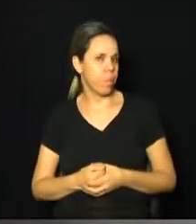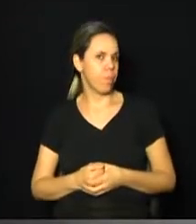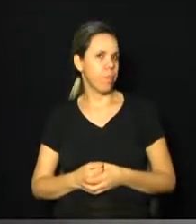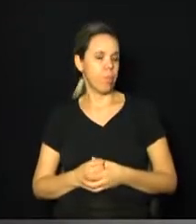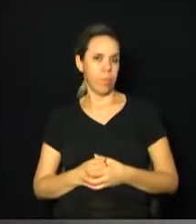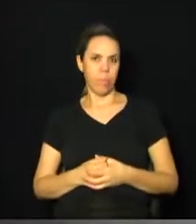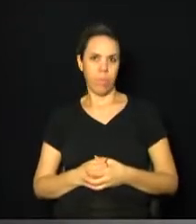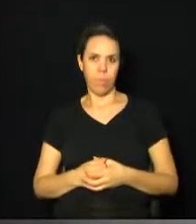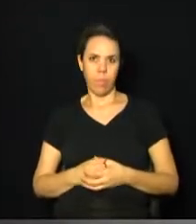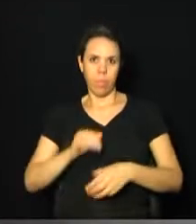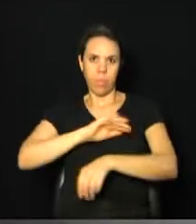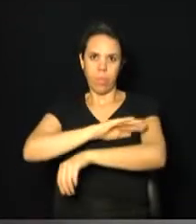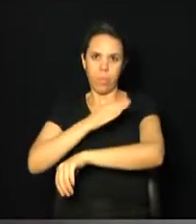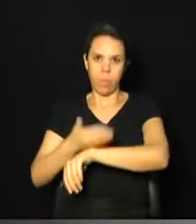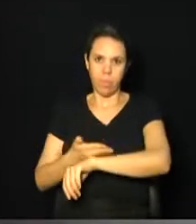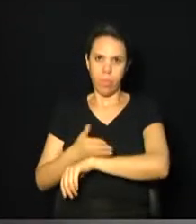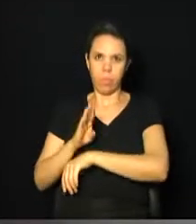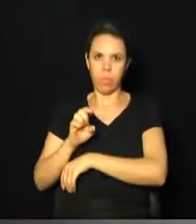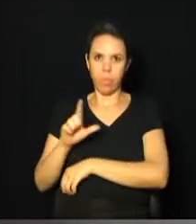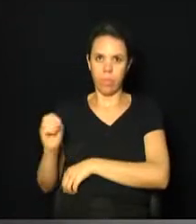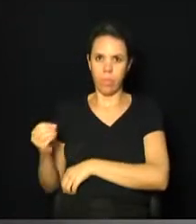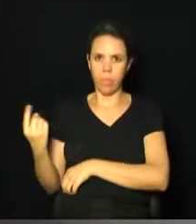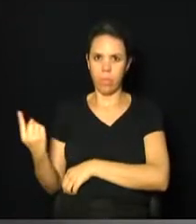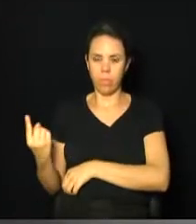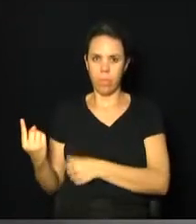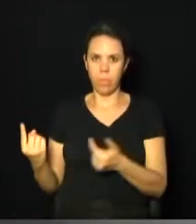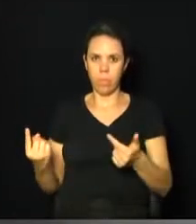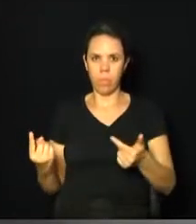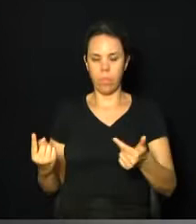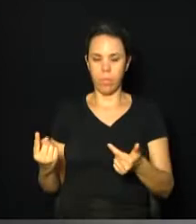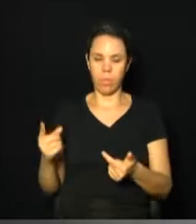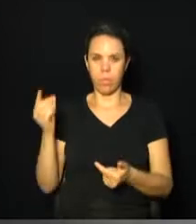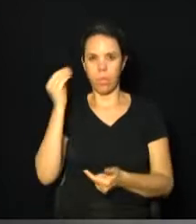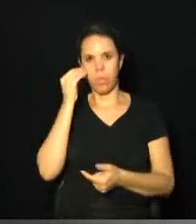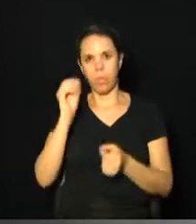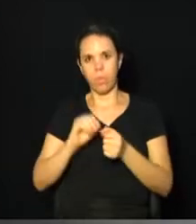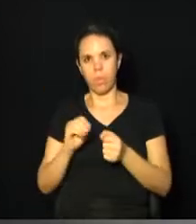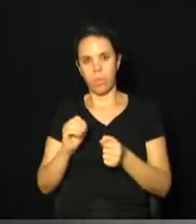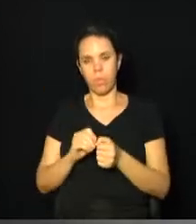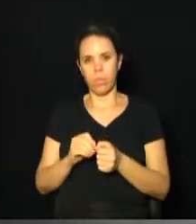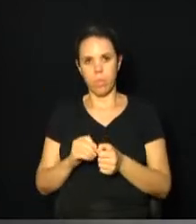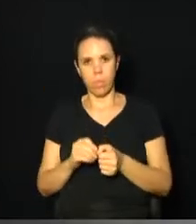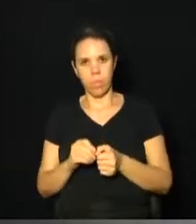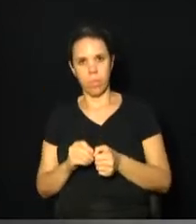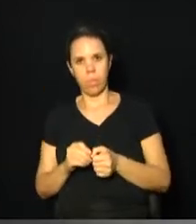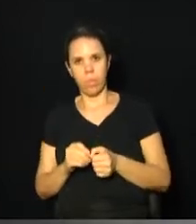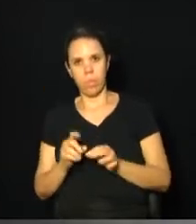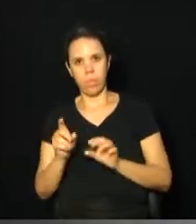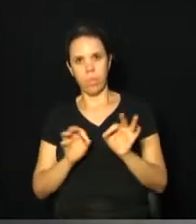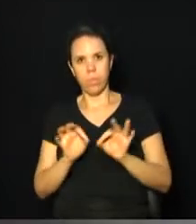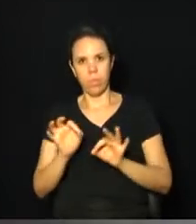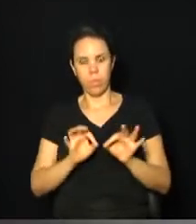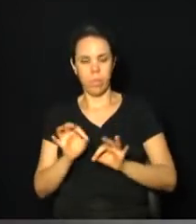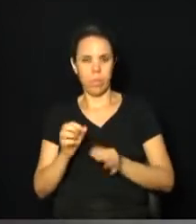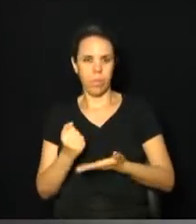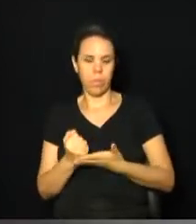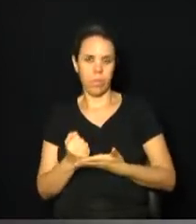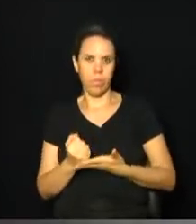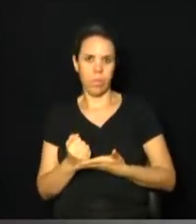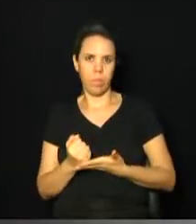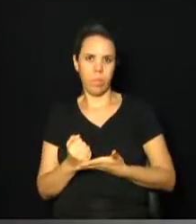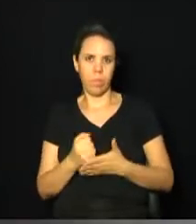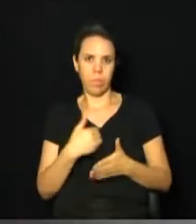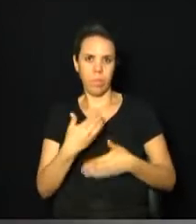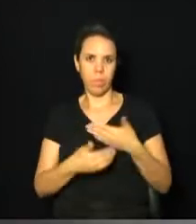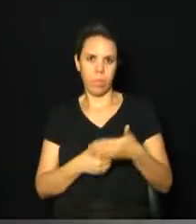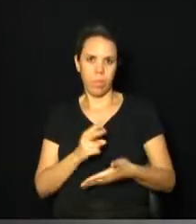O Monte Belo 1 e Monte Belo 2, a gente tenta fazer mais uma manutenção mais